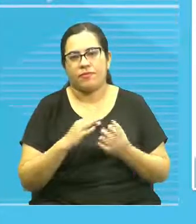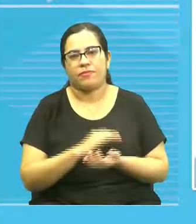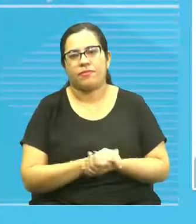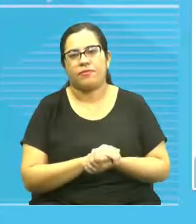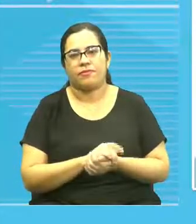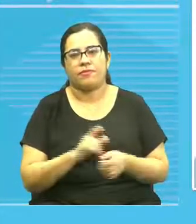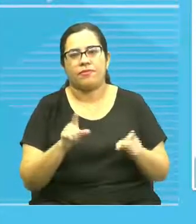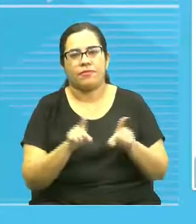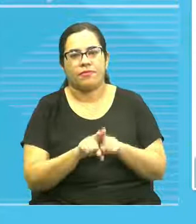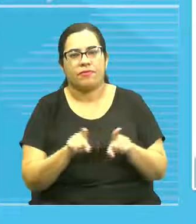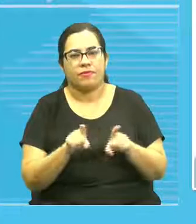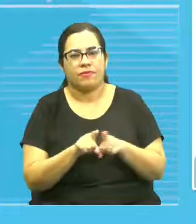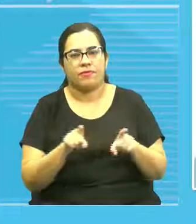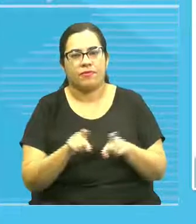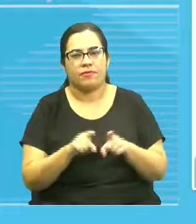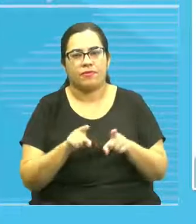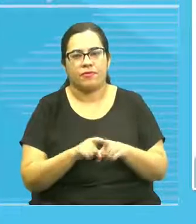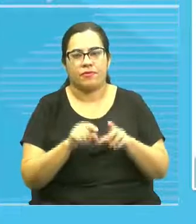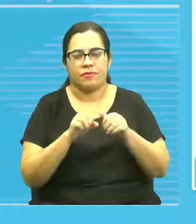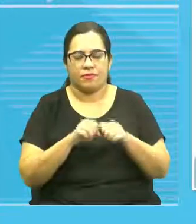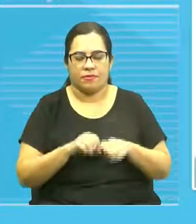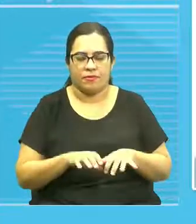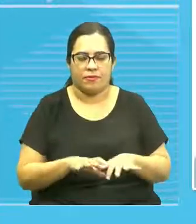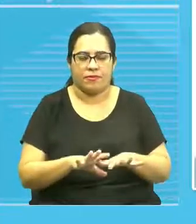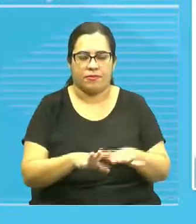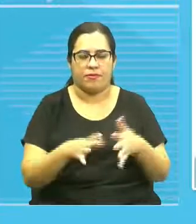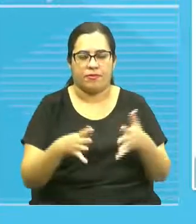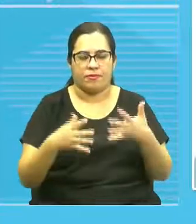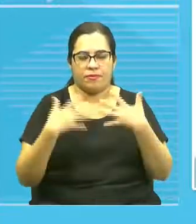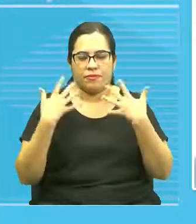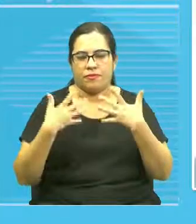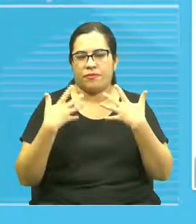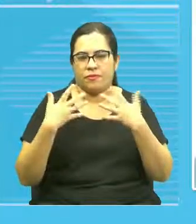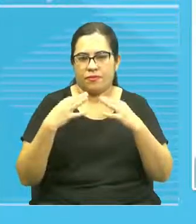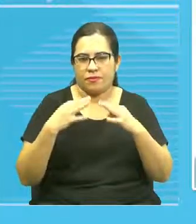E aqui eu tenho liberação de calor.